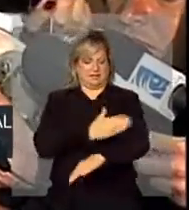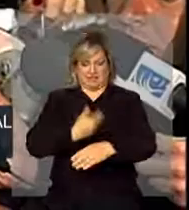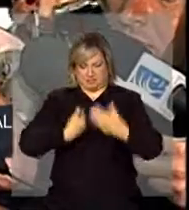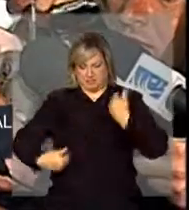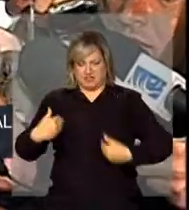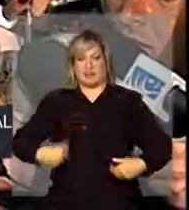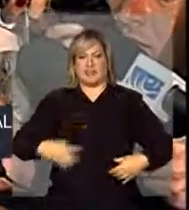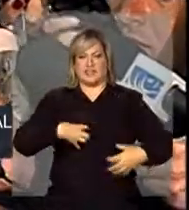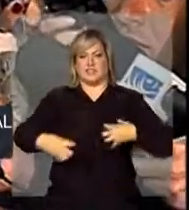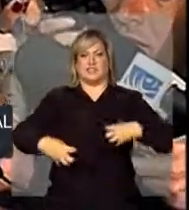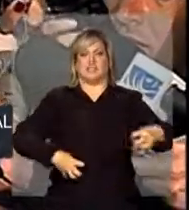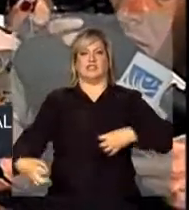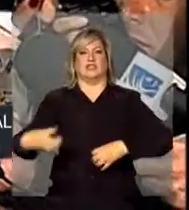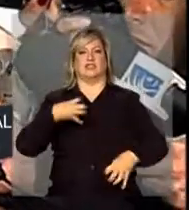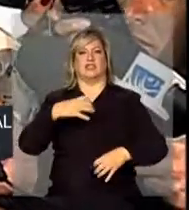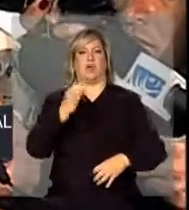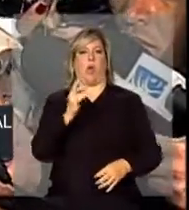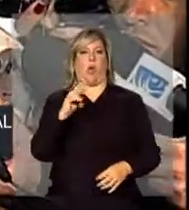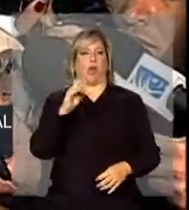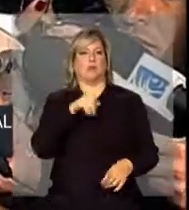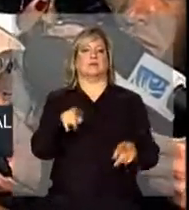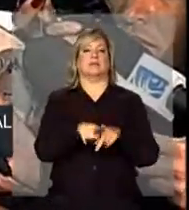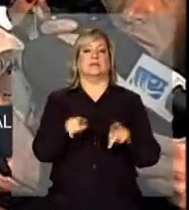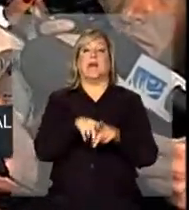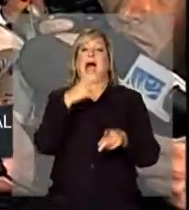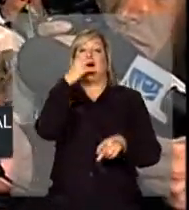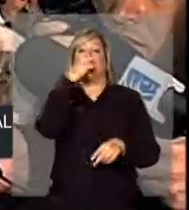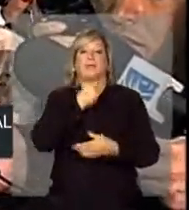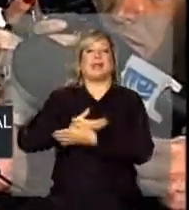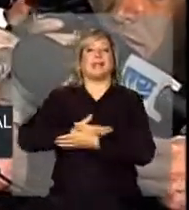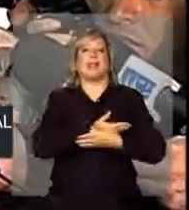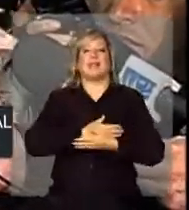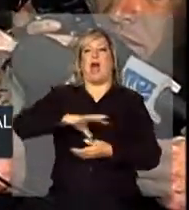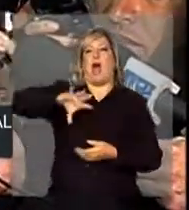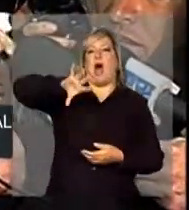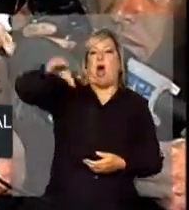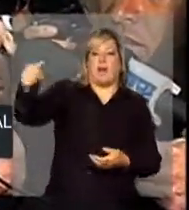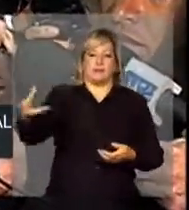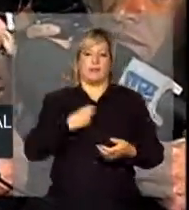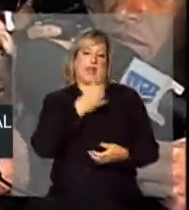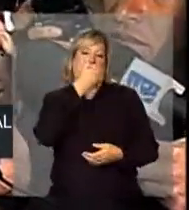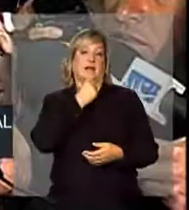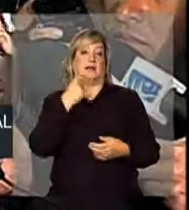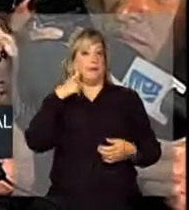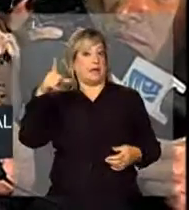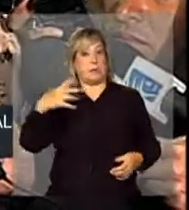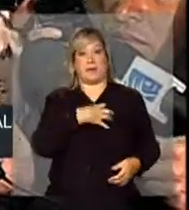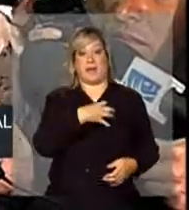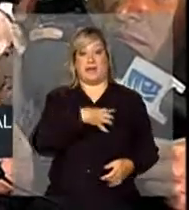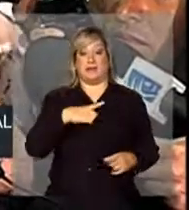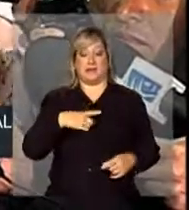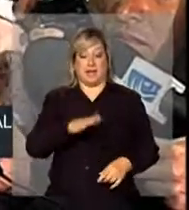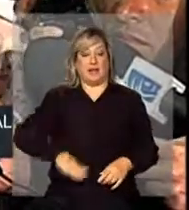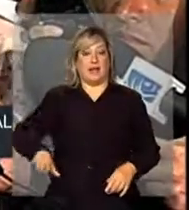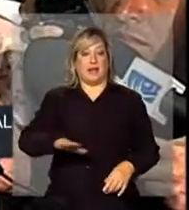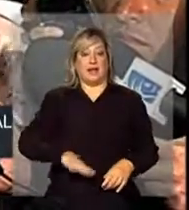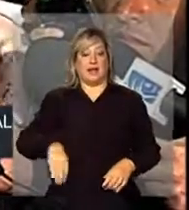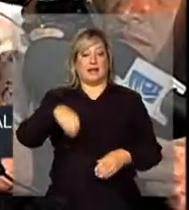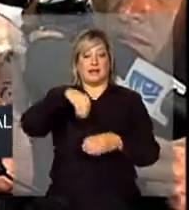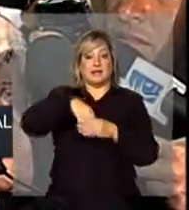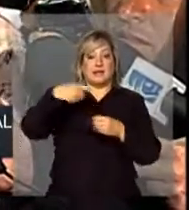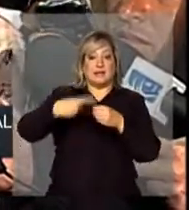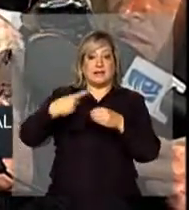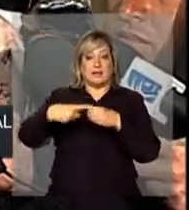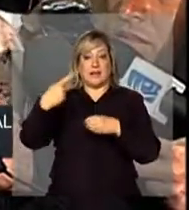de órgãos, a questão da adoção também irregular, agora em Monte Santo, na Bahia, foi isso. Aquelas crianças do interior da Bahia